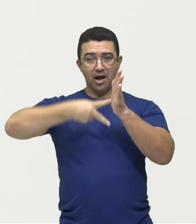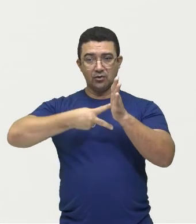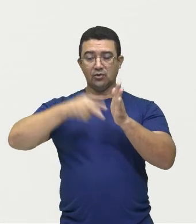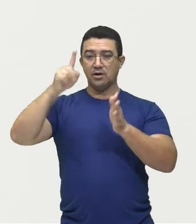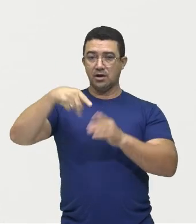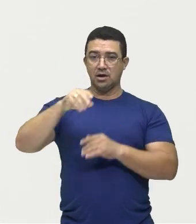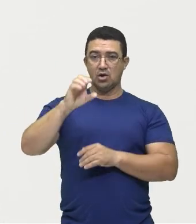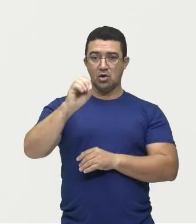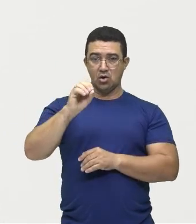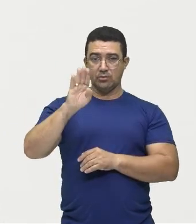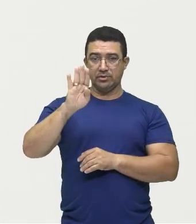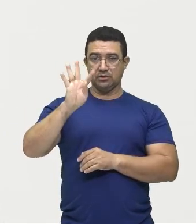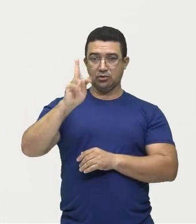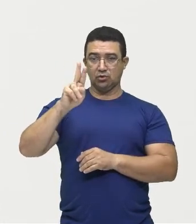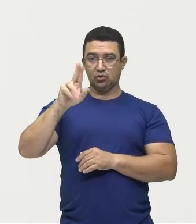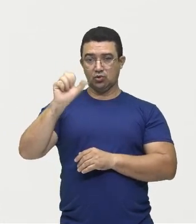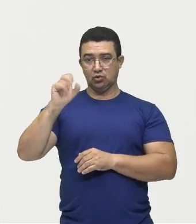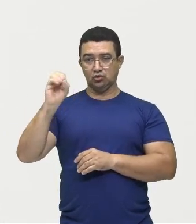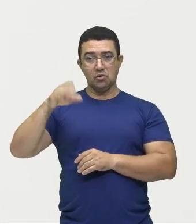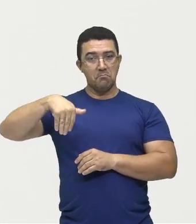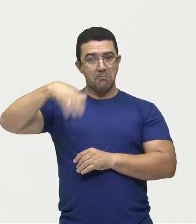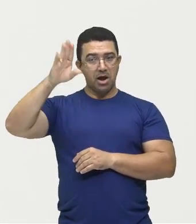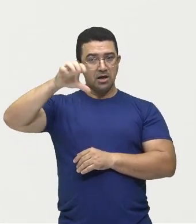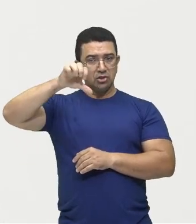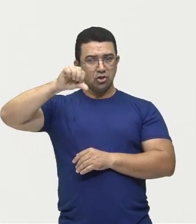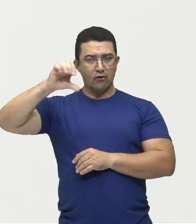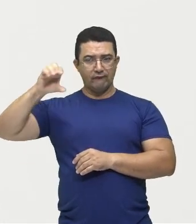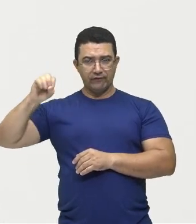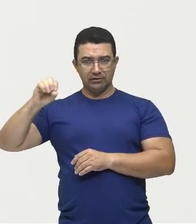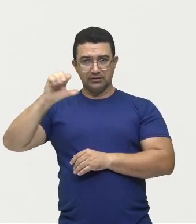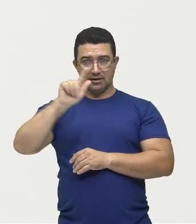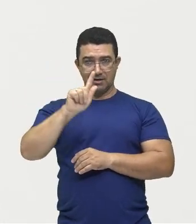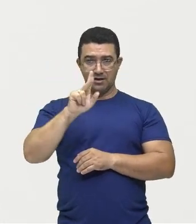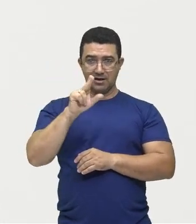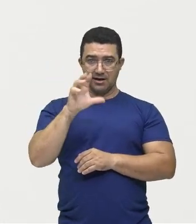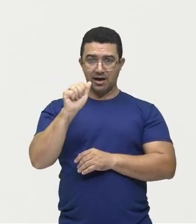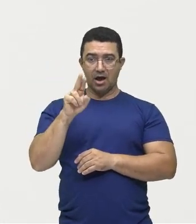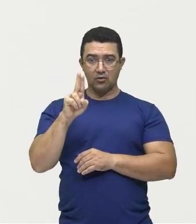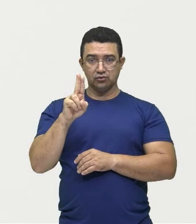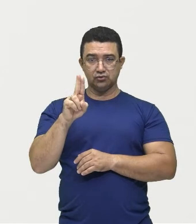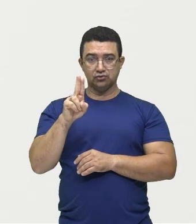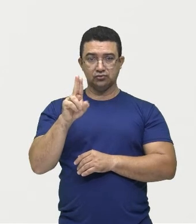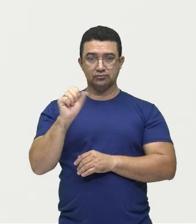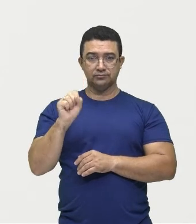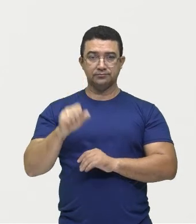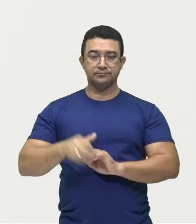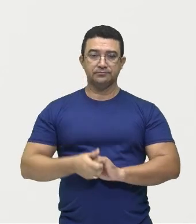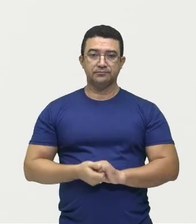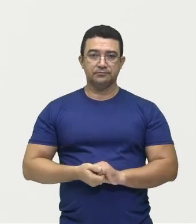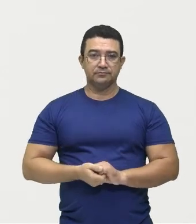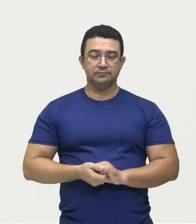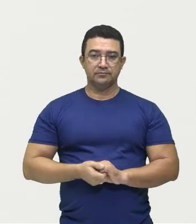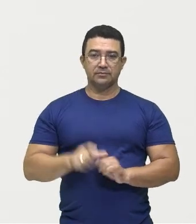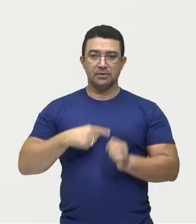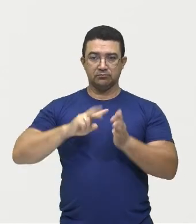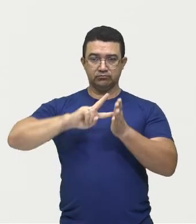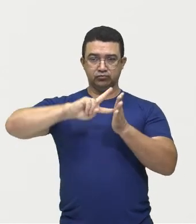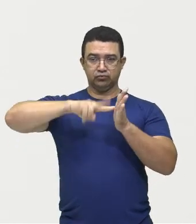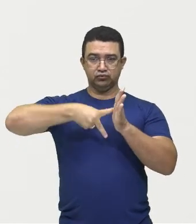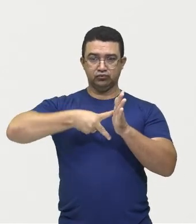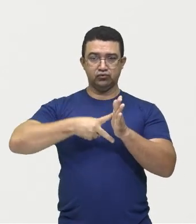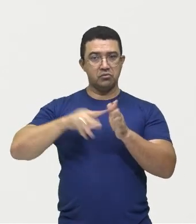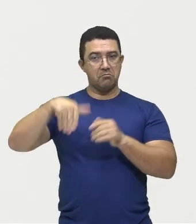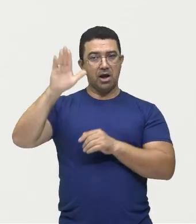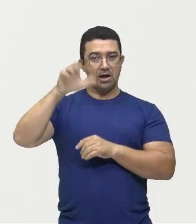com mais de 90 graus. O ângulo obtuso é aquele que possui uma abertura maior que 90